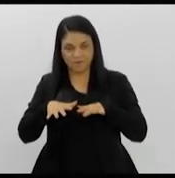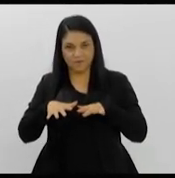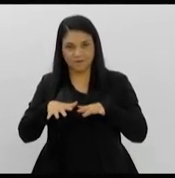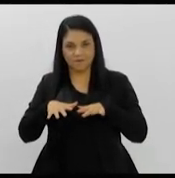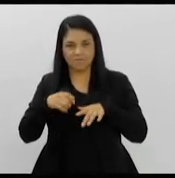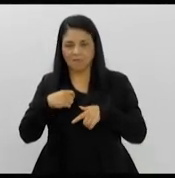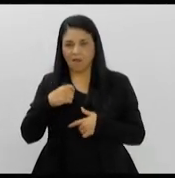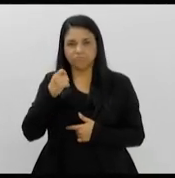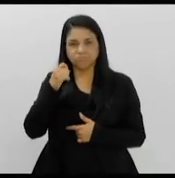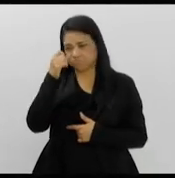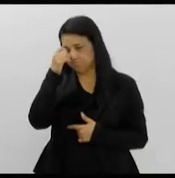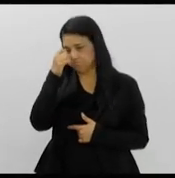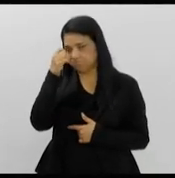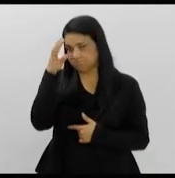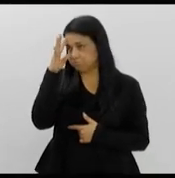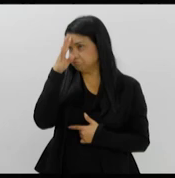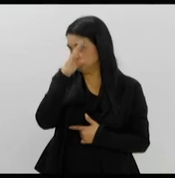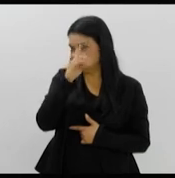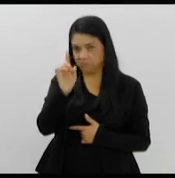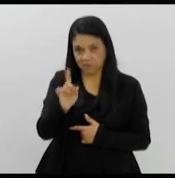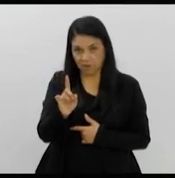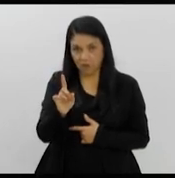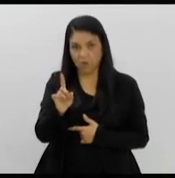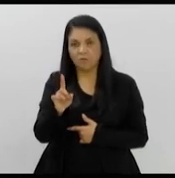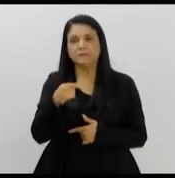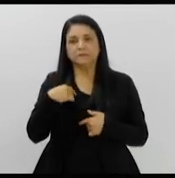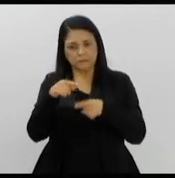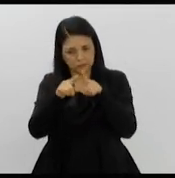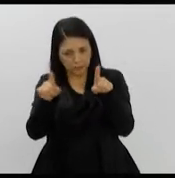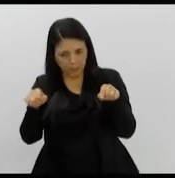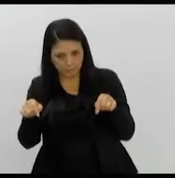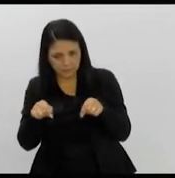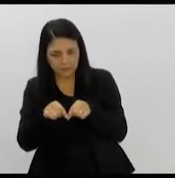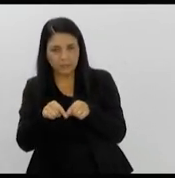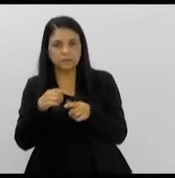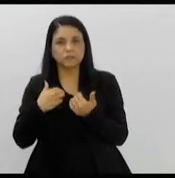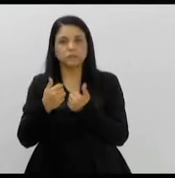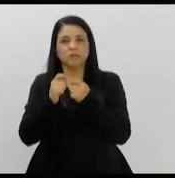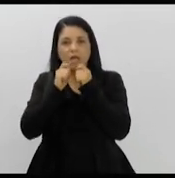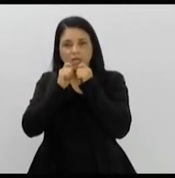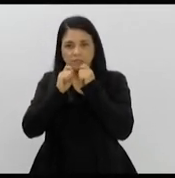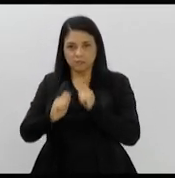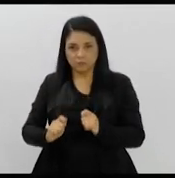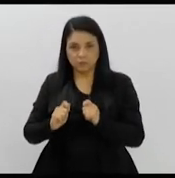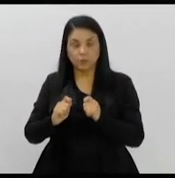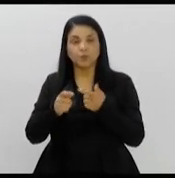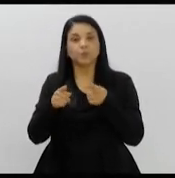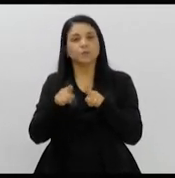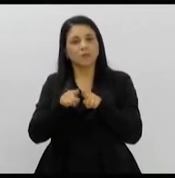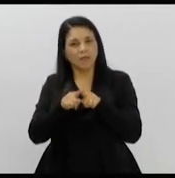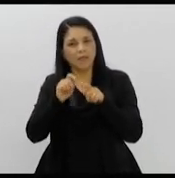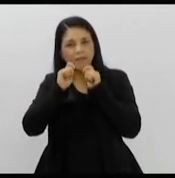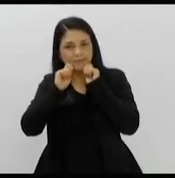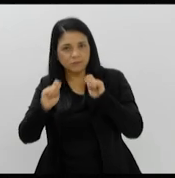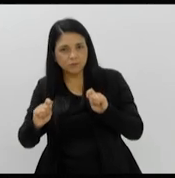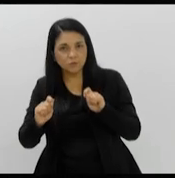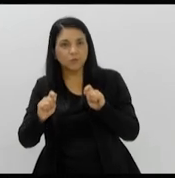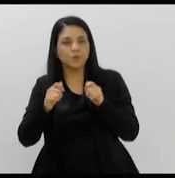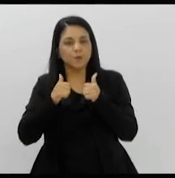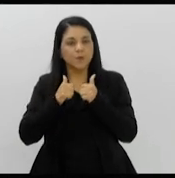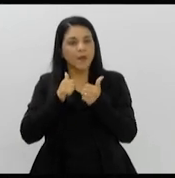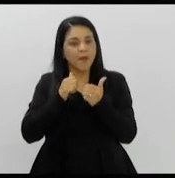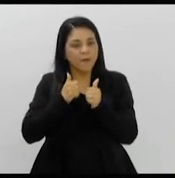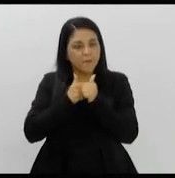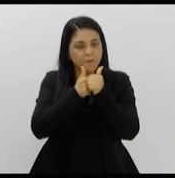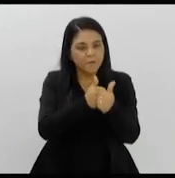desatento né os parlamentos tem seus gabinetes tem seus assessores acompanham tudo aquilo que é publicado